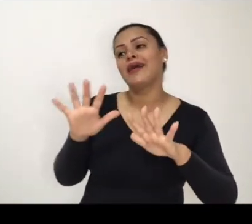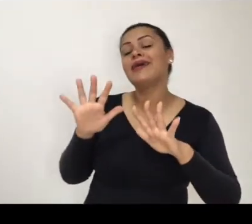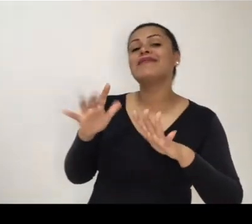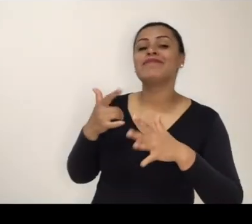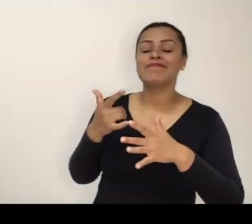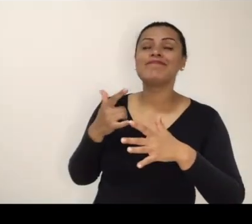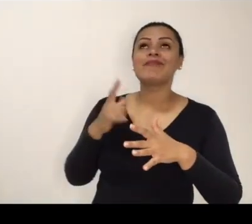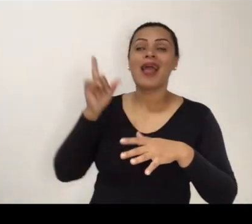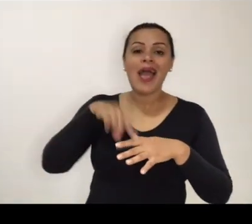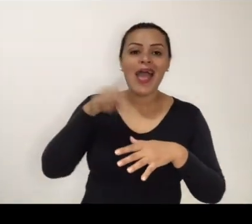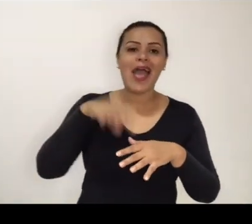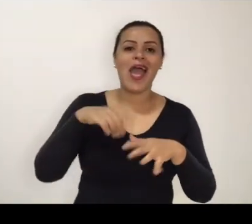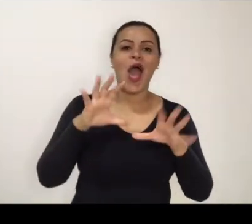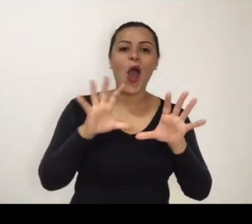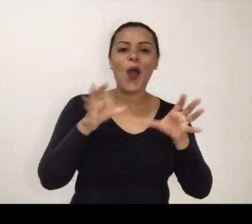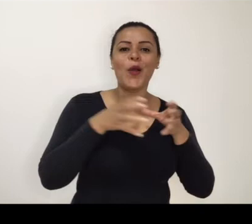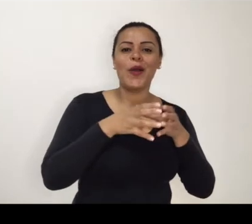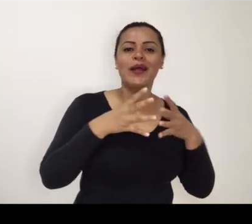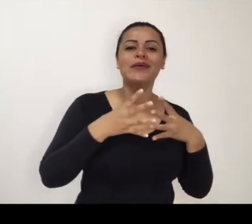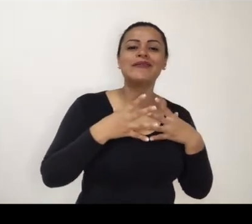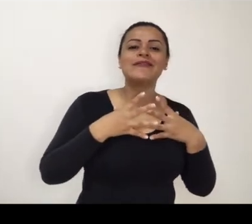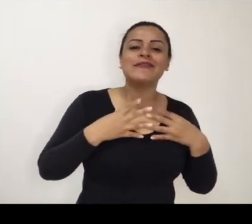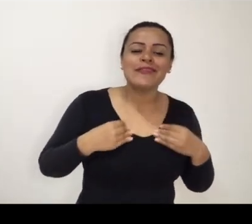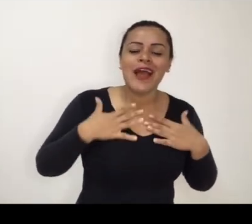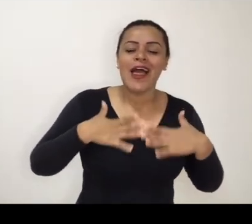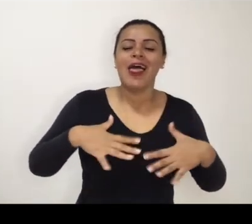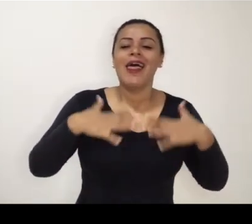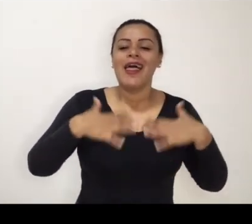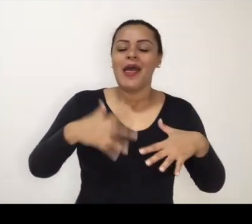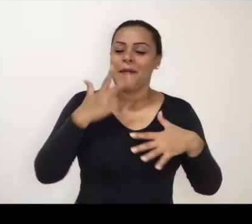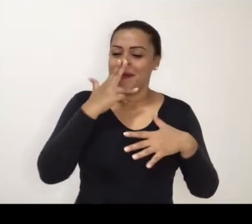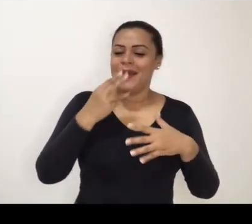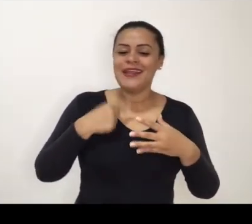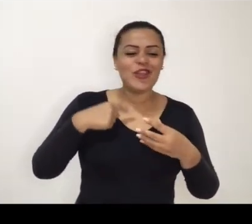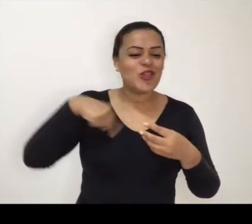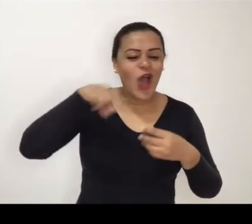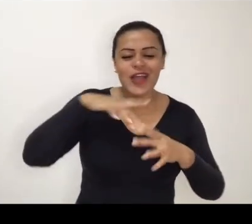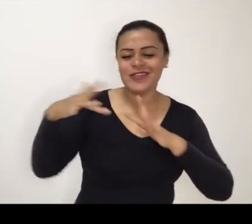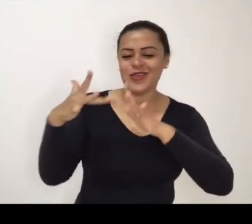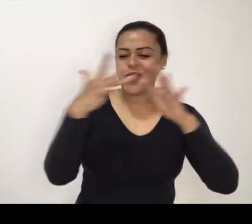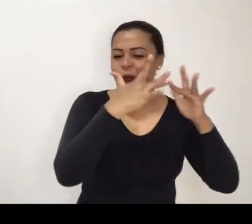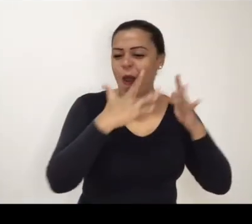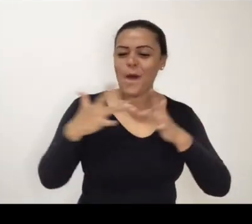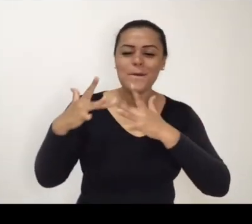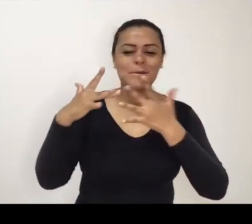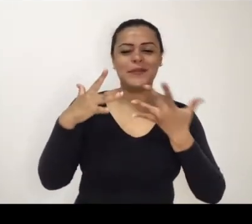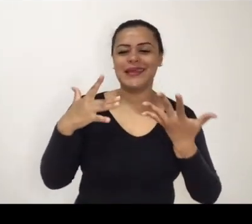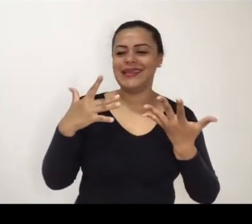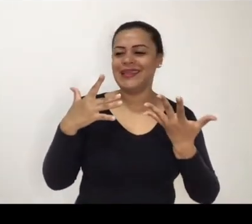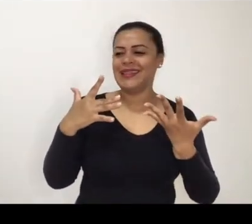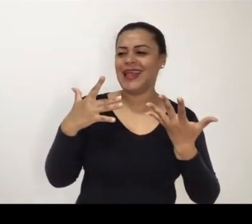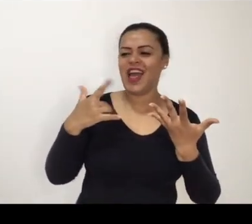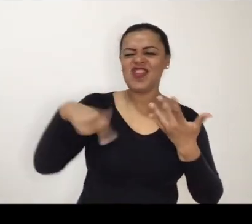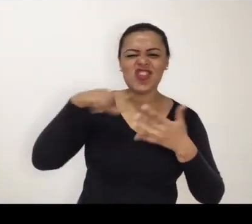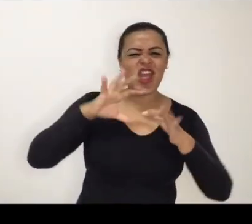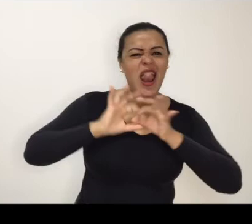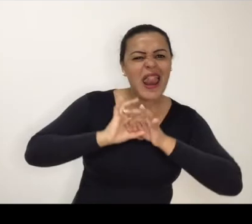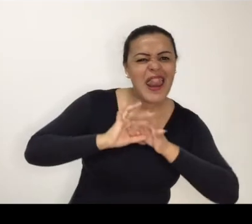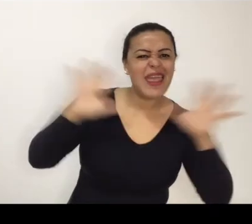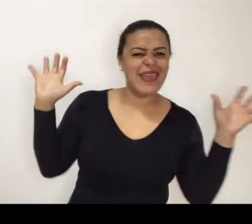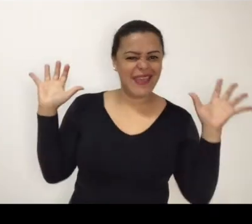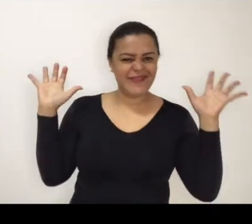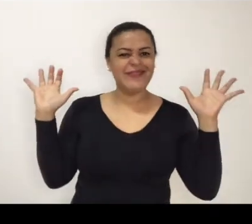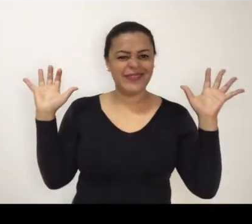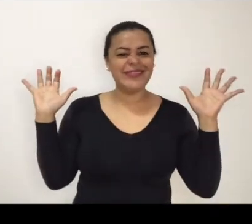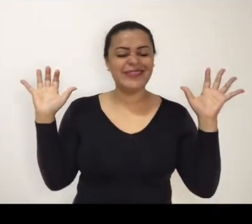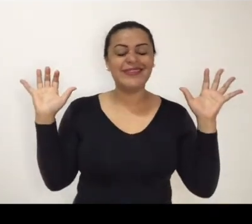curativo mais anárquico que eu tenho tido a possibilidade de estar, assim, tem um grupo de mais de 20 artistas. Ele começou com o